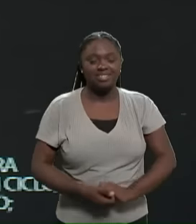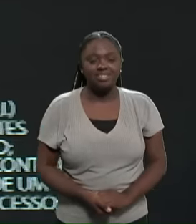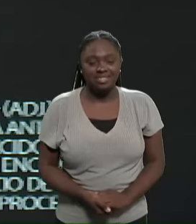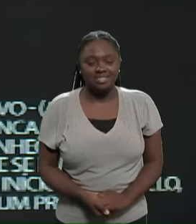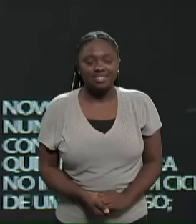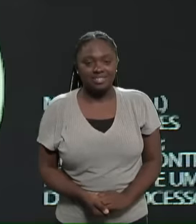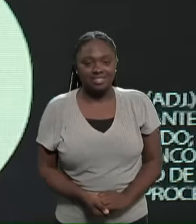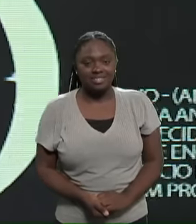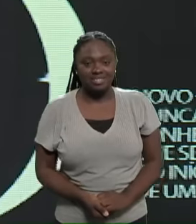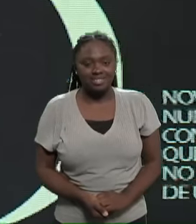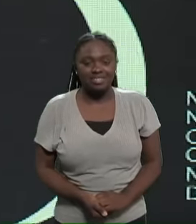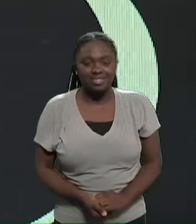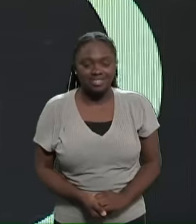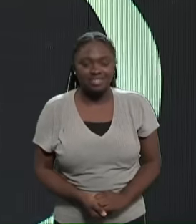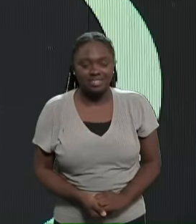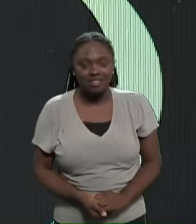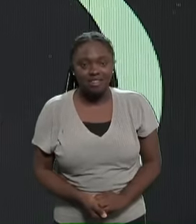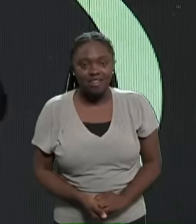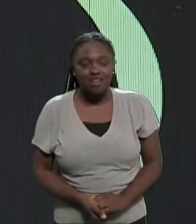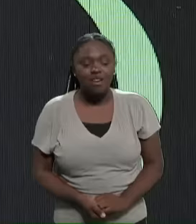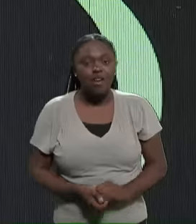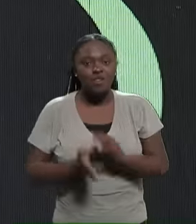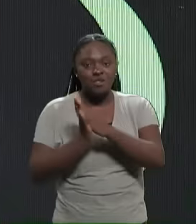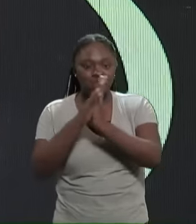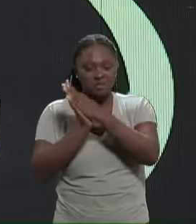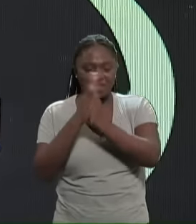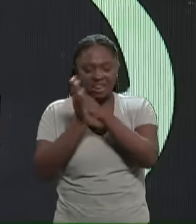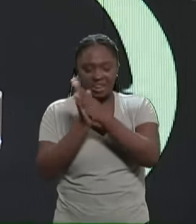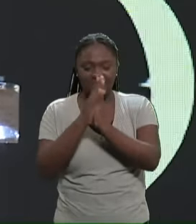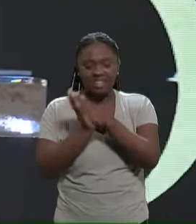Un Spider-Man cayó en un poder.